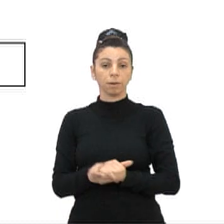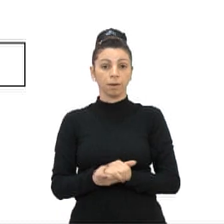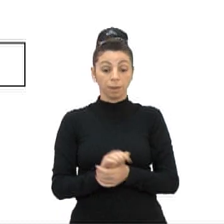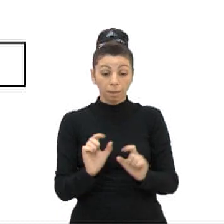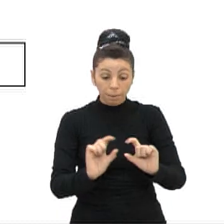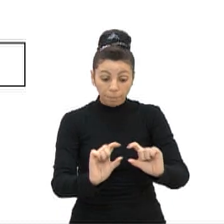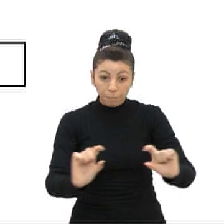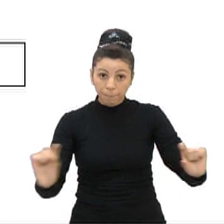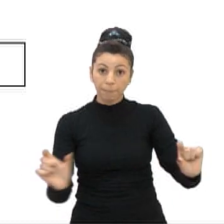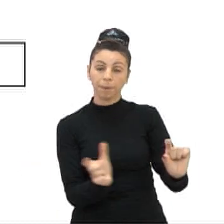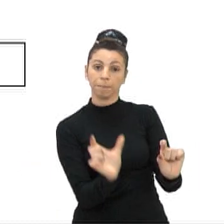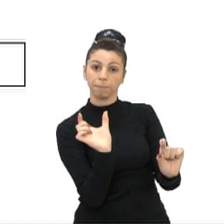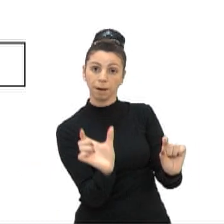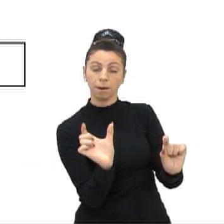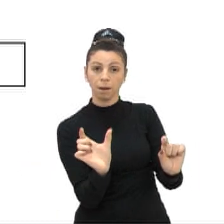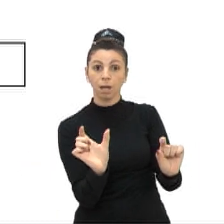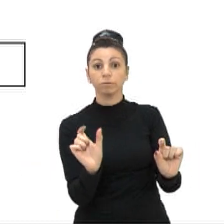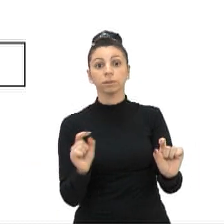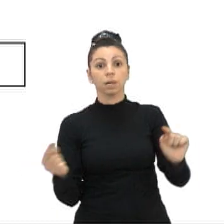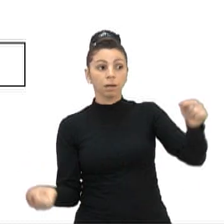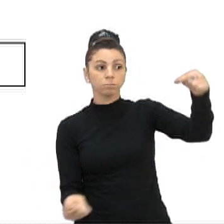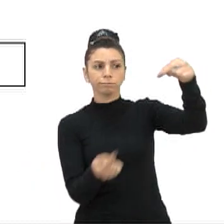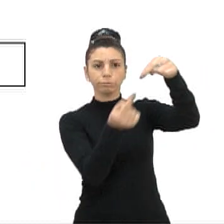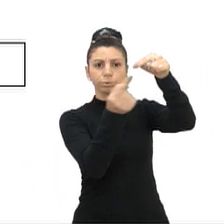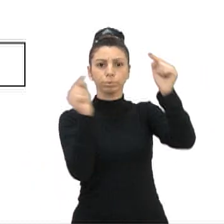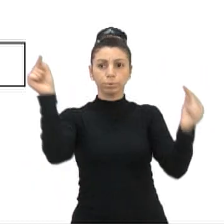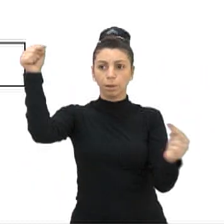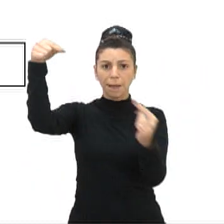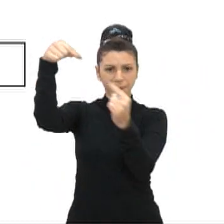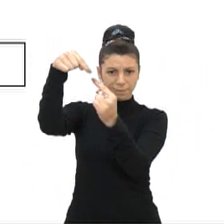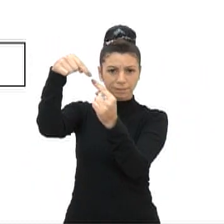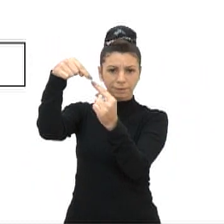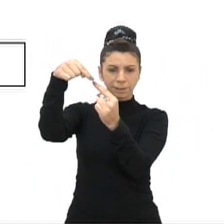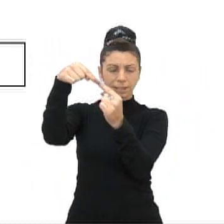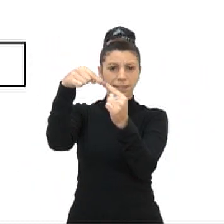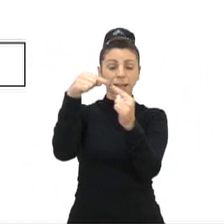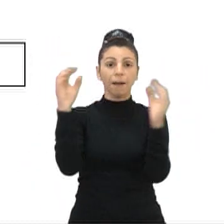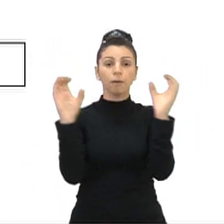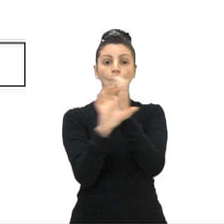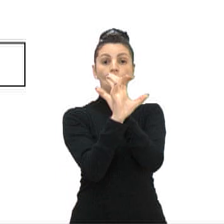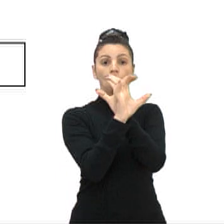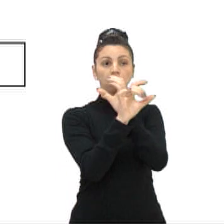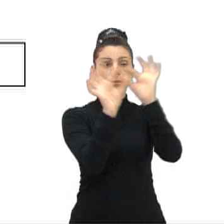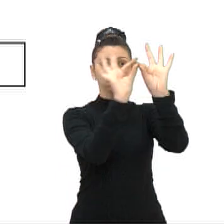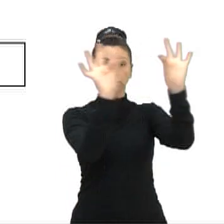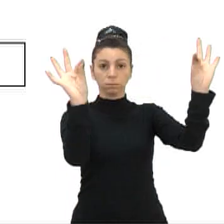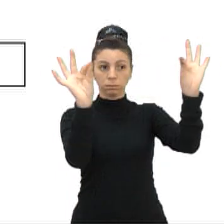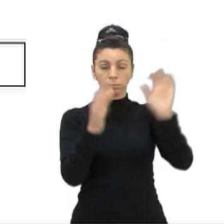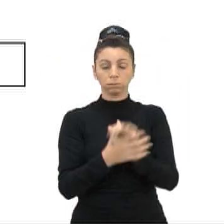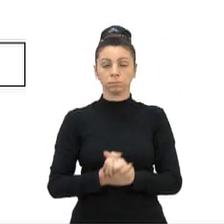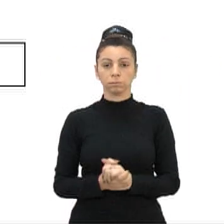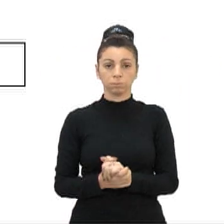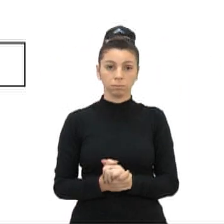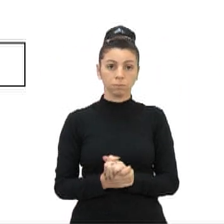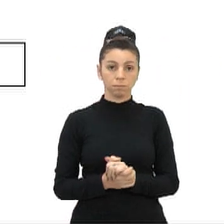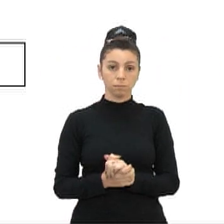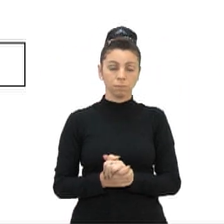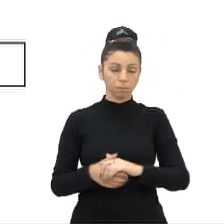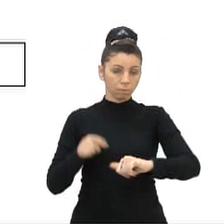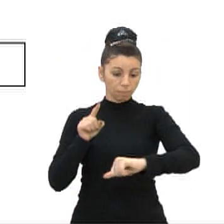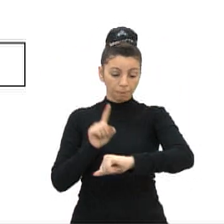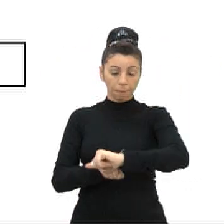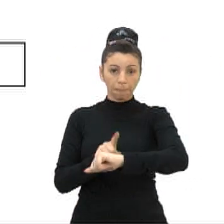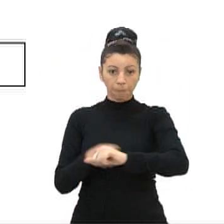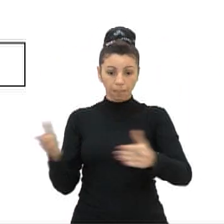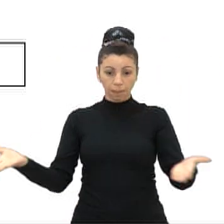utilizarão para compor ali esse enunciado que está com várias lacunas para serem preenchidas, né? Quatro lacunas. Então, diz lá: o tempo